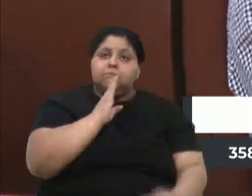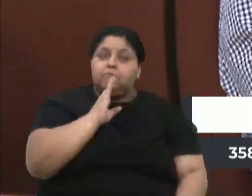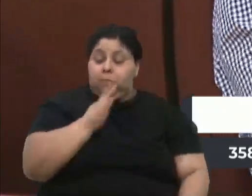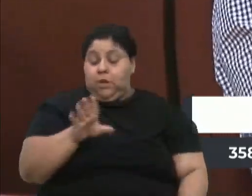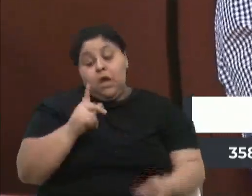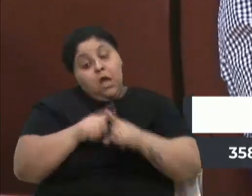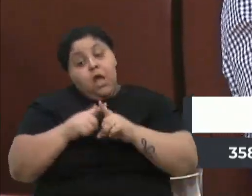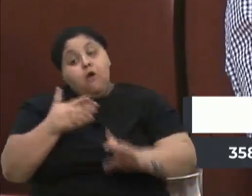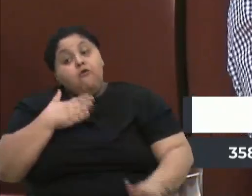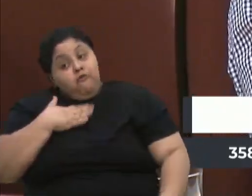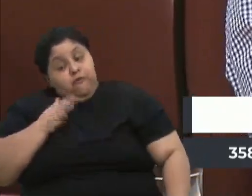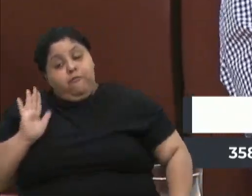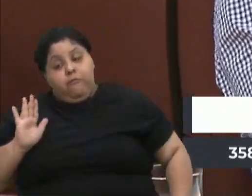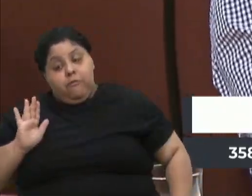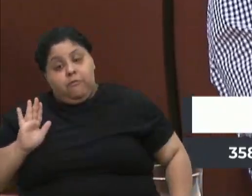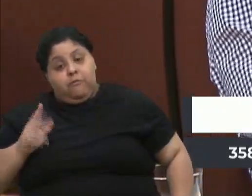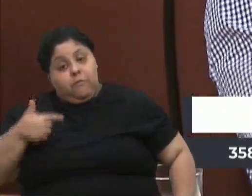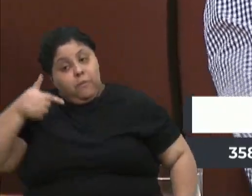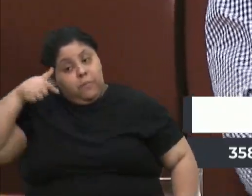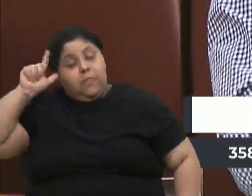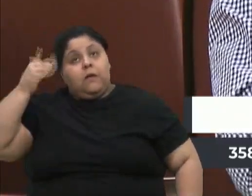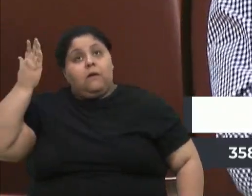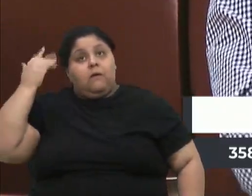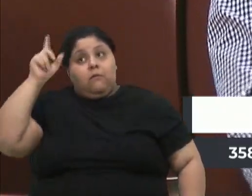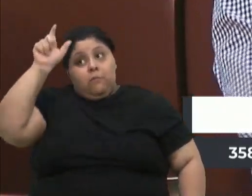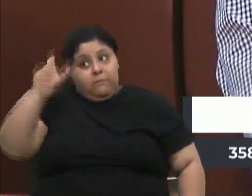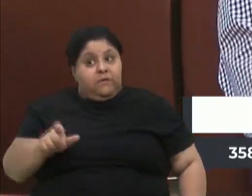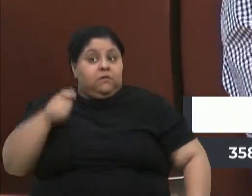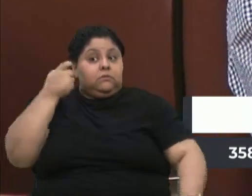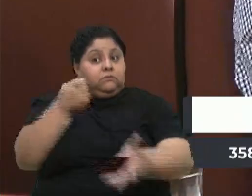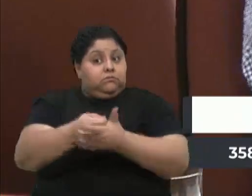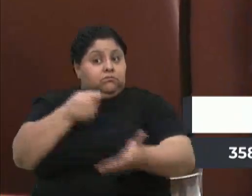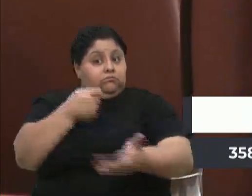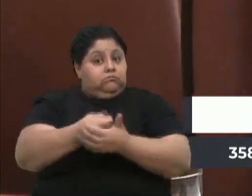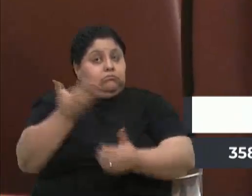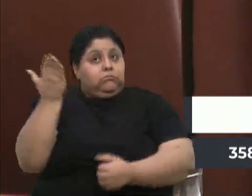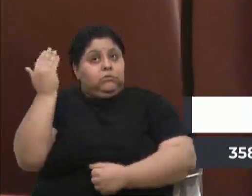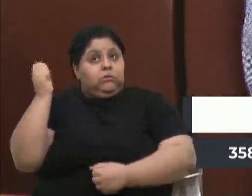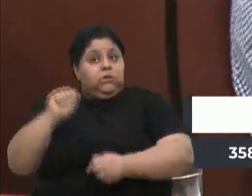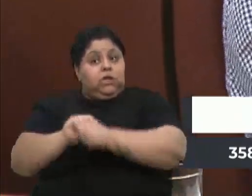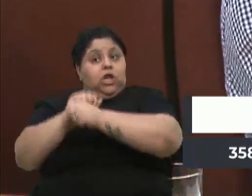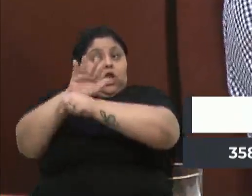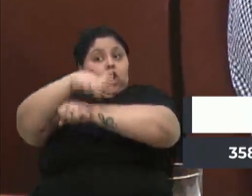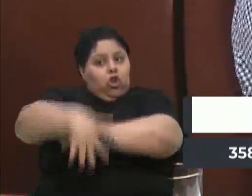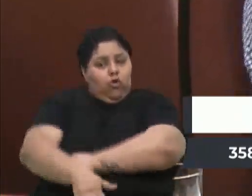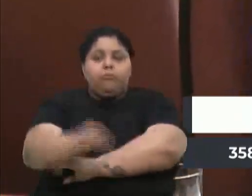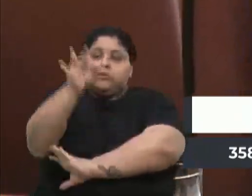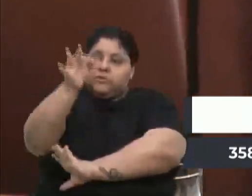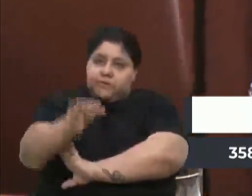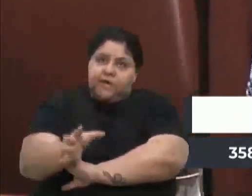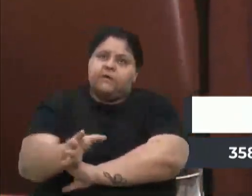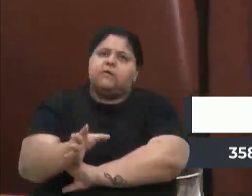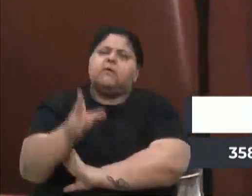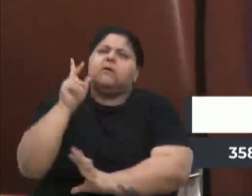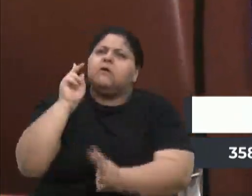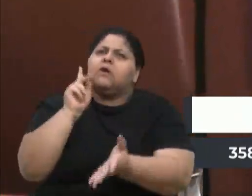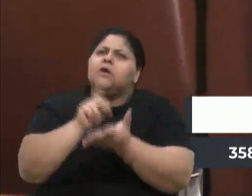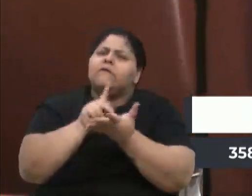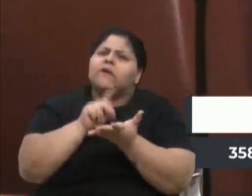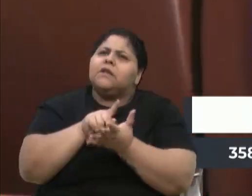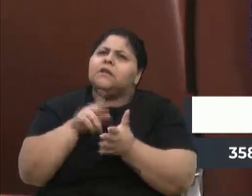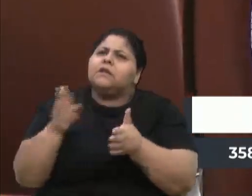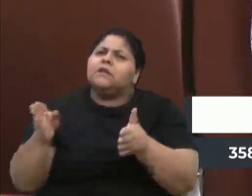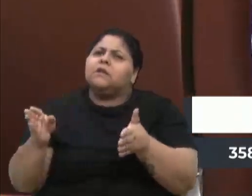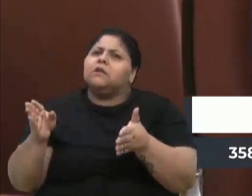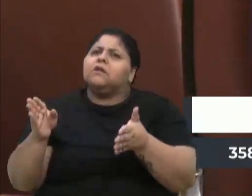mim. Desde ontem, uma pessoa está me cobrando lá em Galópolis, e com razão. É verdade que vão colocar,